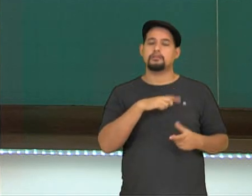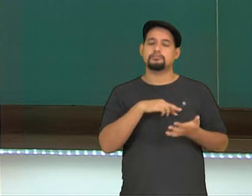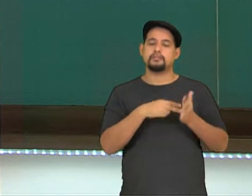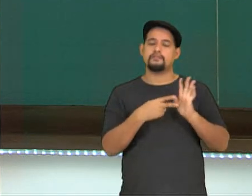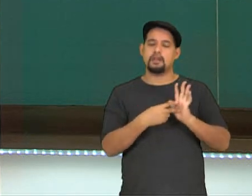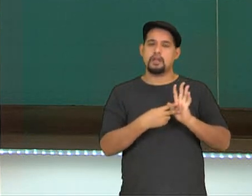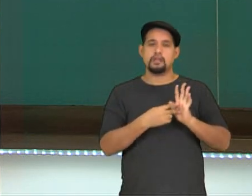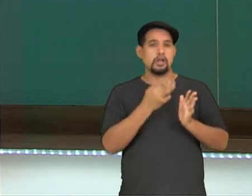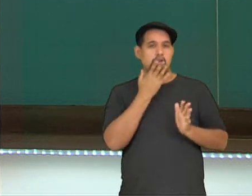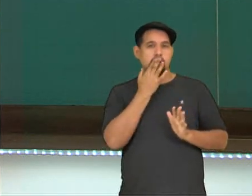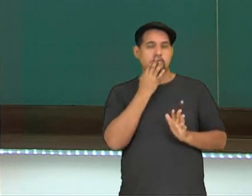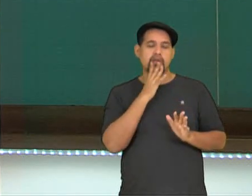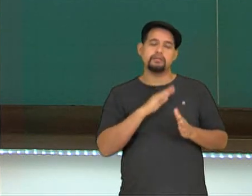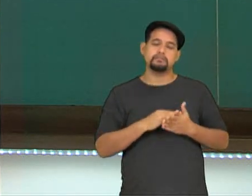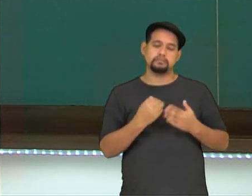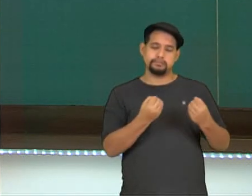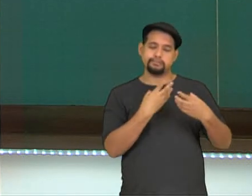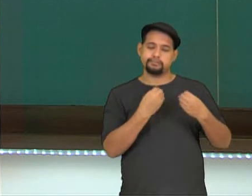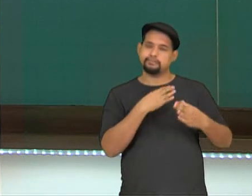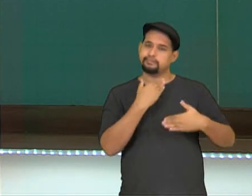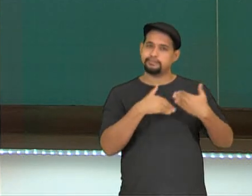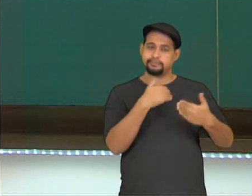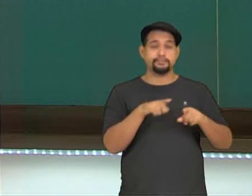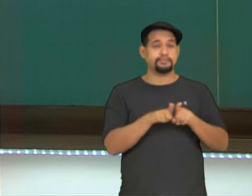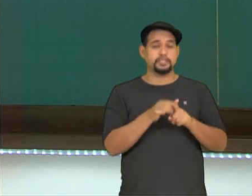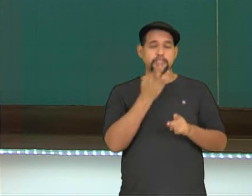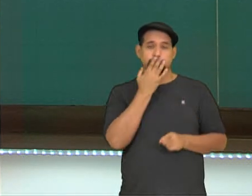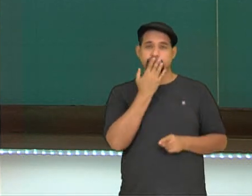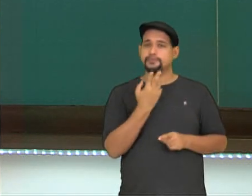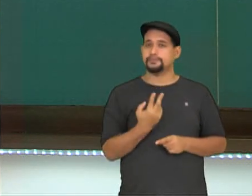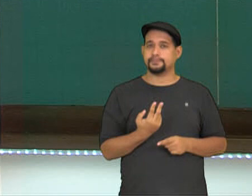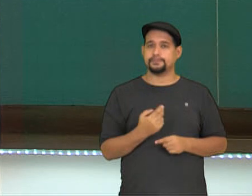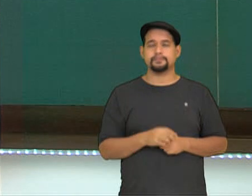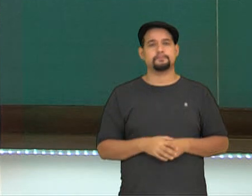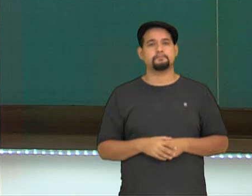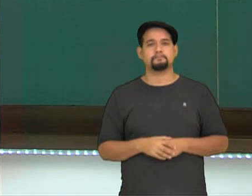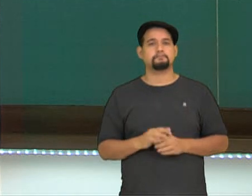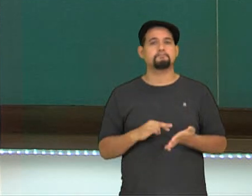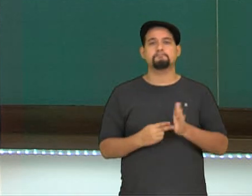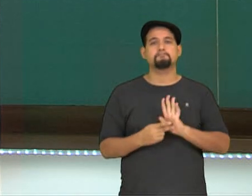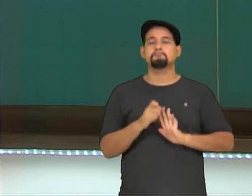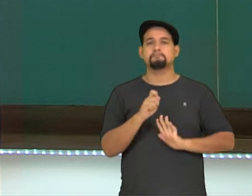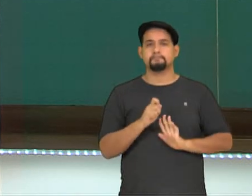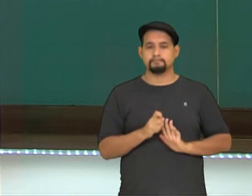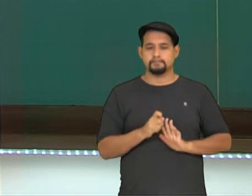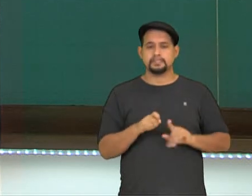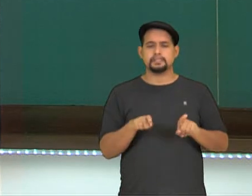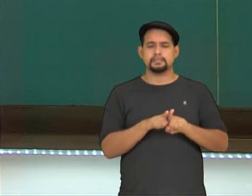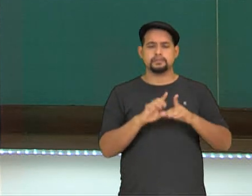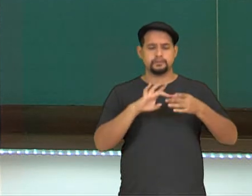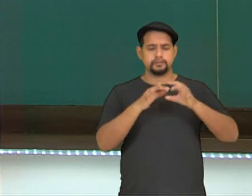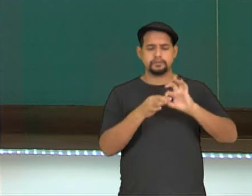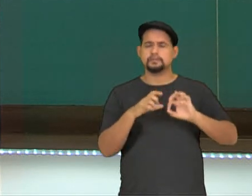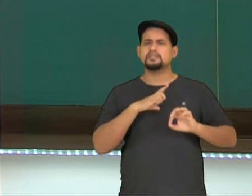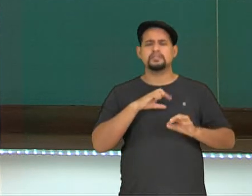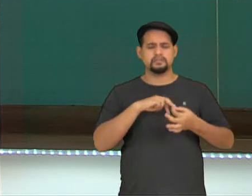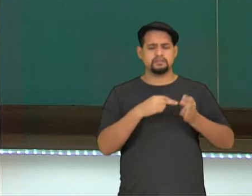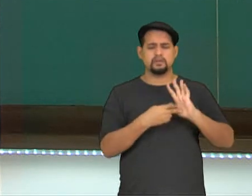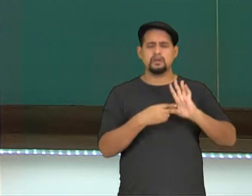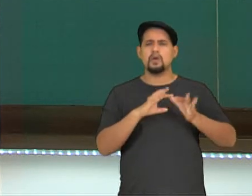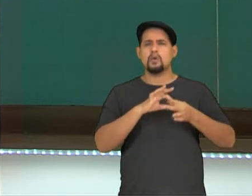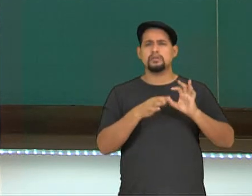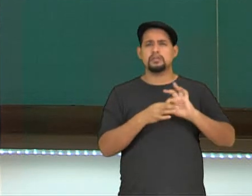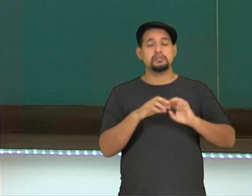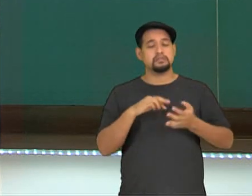significados específicos que são passados para nós. E a cor entra nessa mesma forma. E lembrando que, dentro desse contexto, o que é contexto? O contexto é